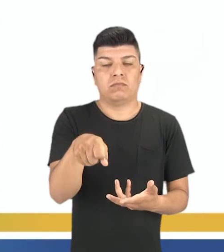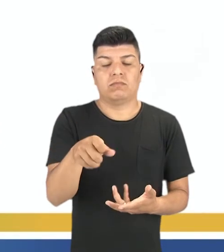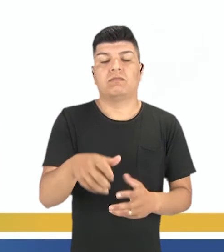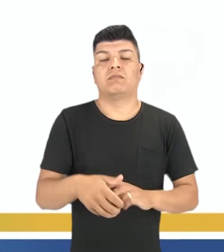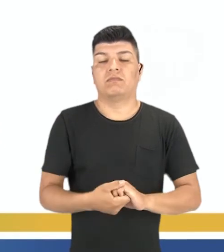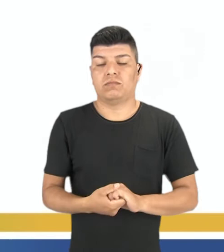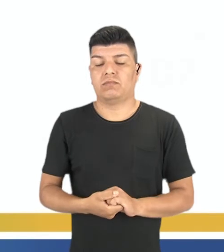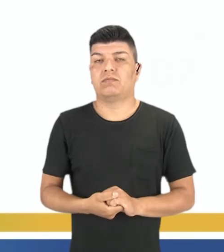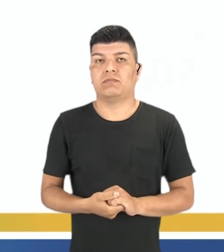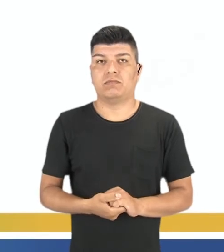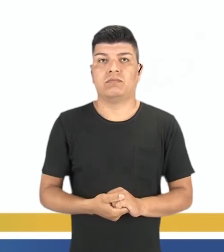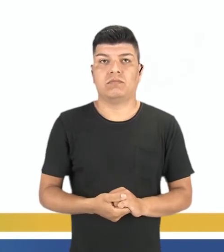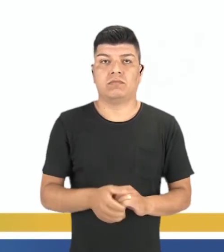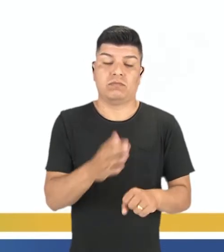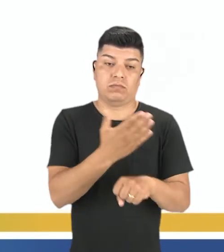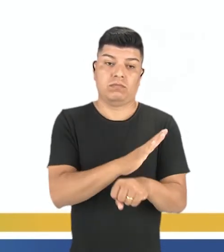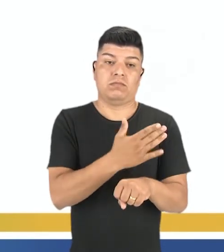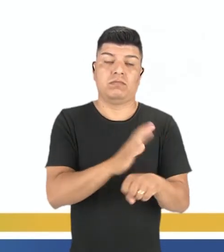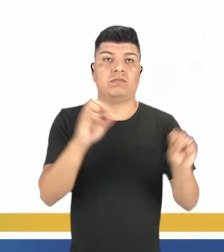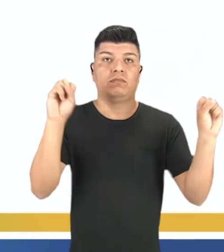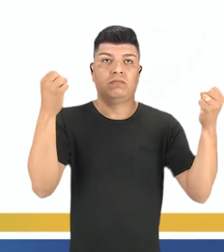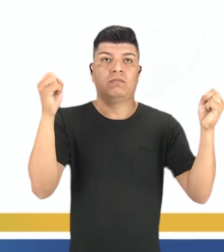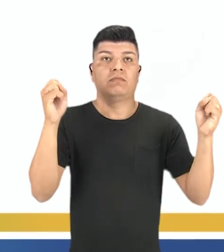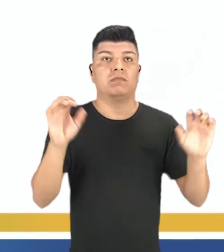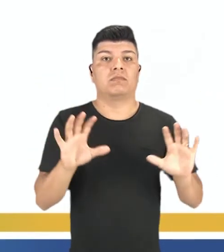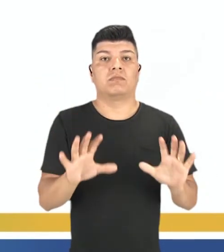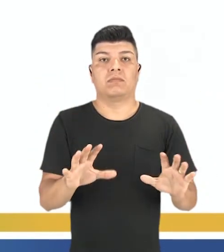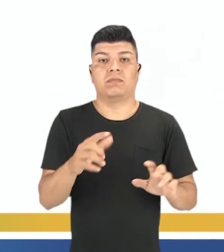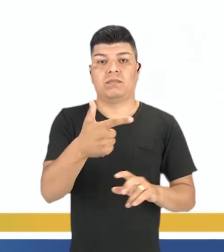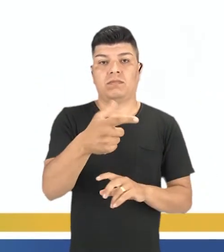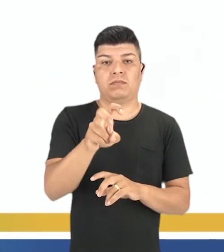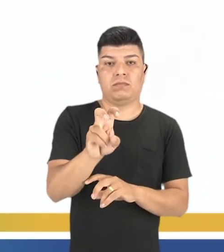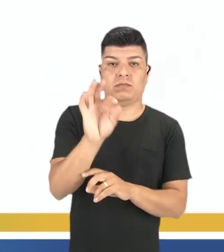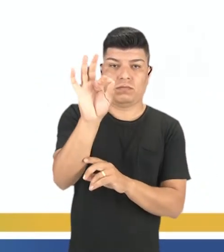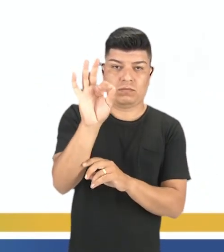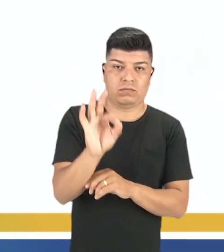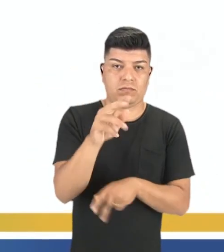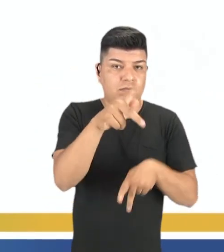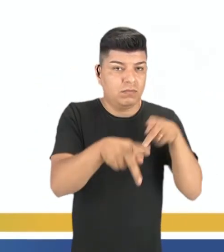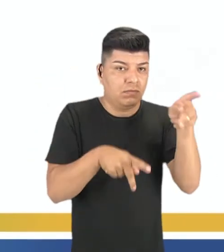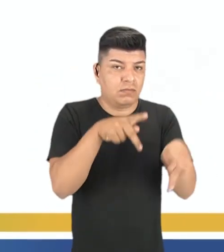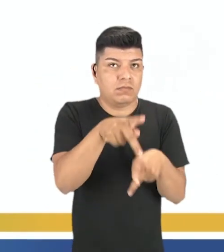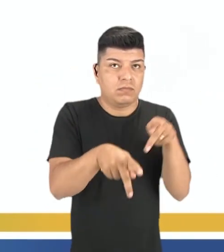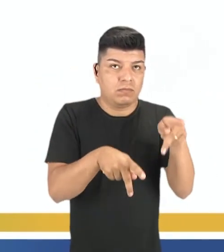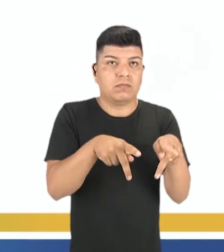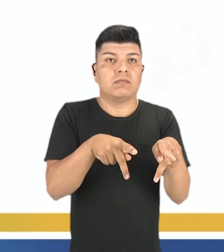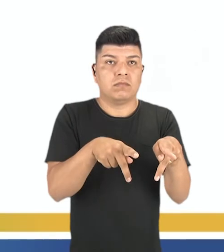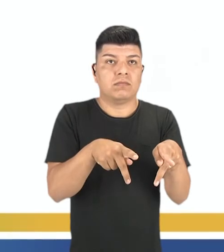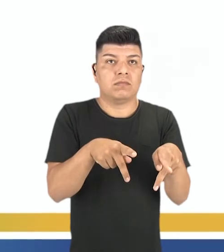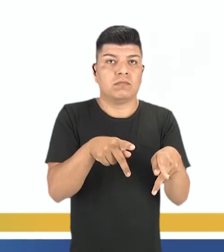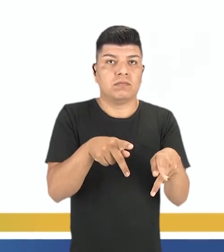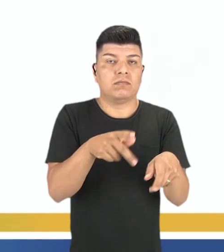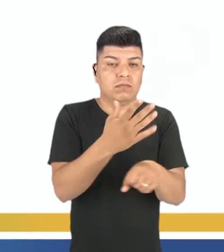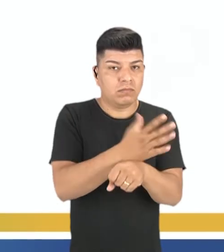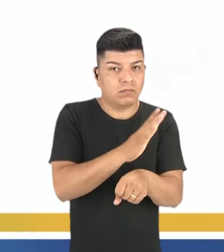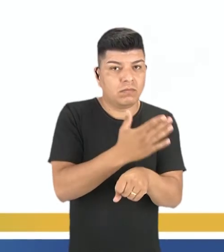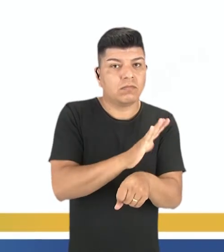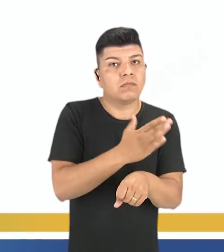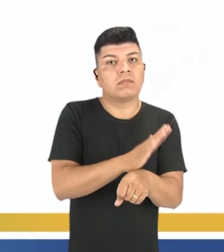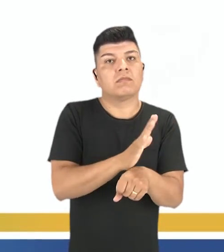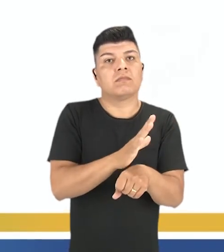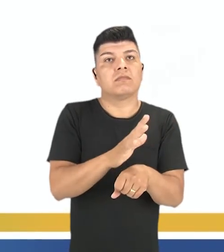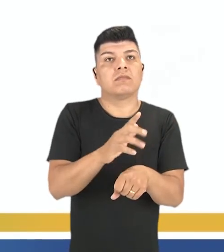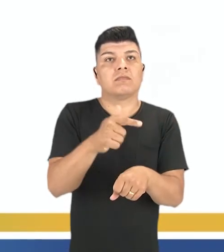considerados praticantes de atividade física, ou seja, 25% da população é ativo,